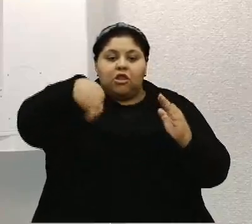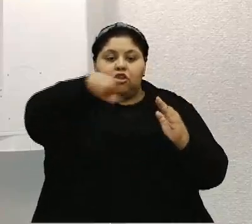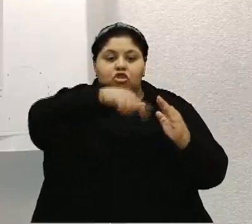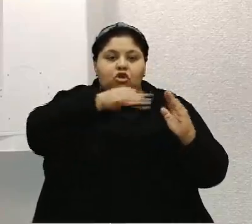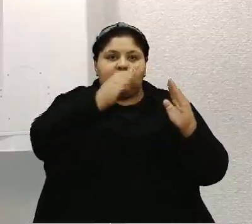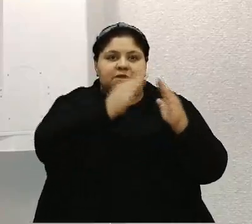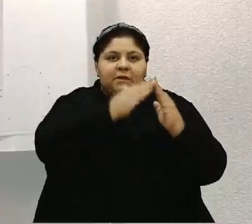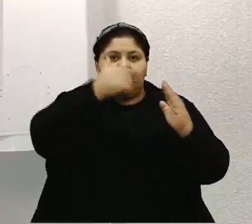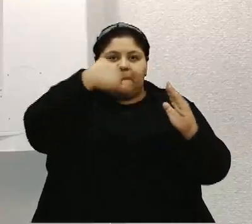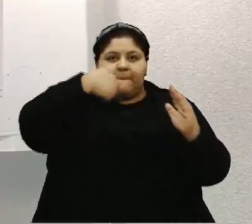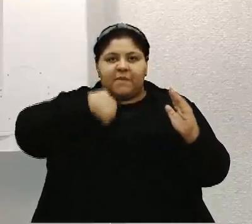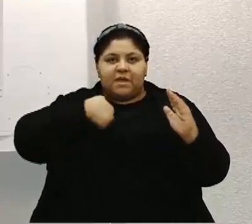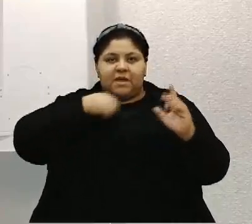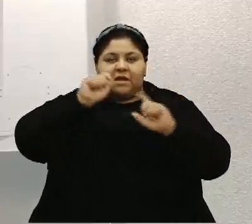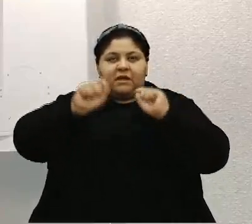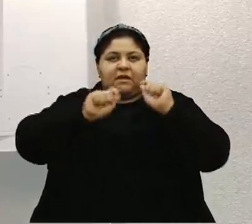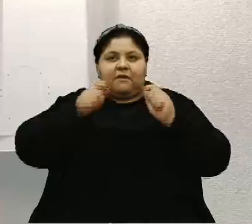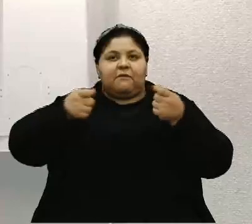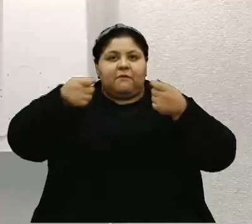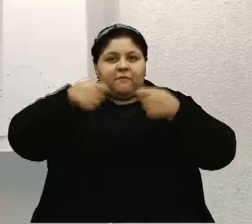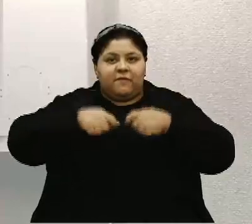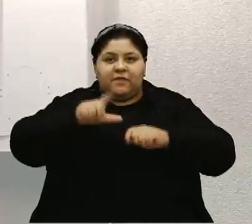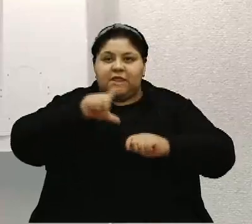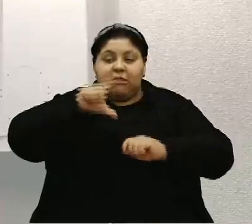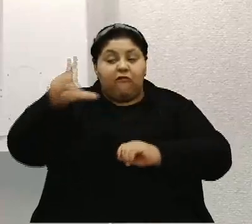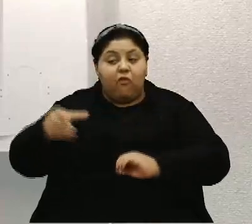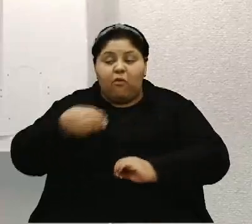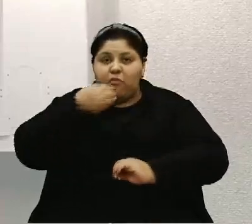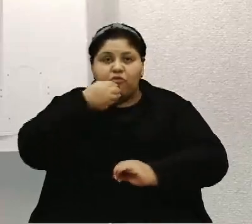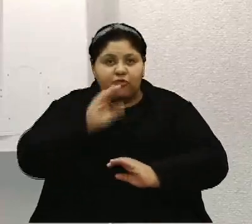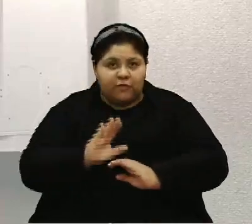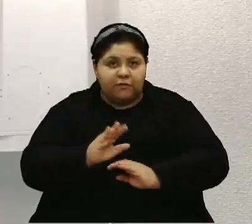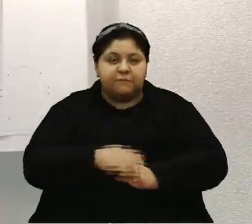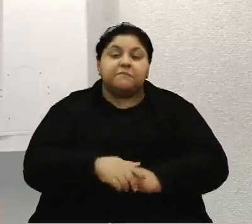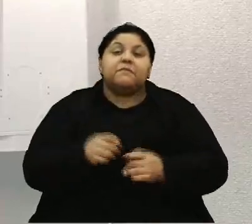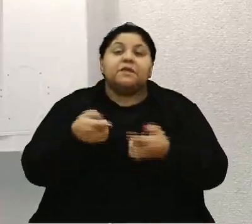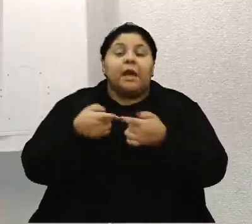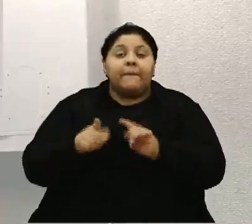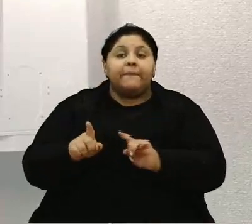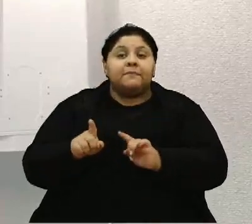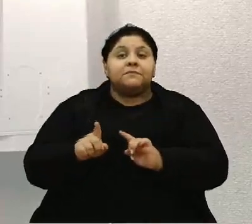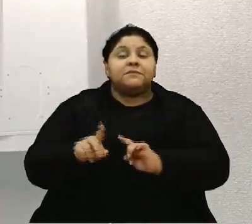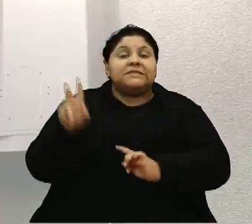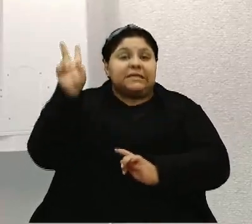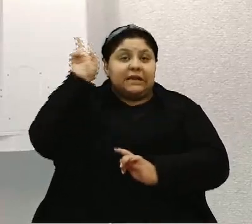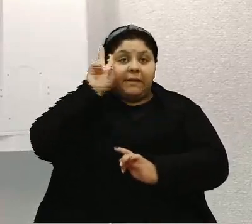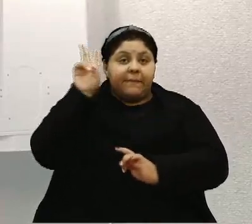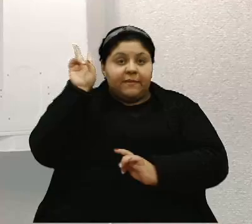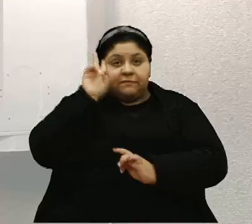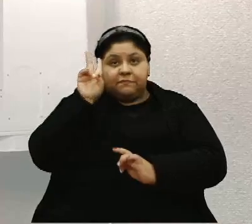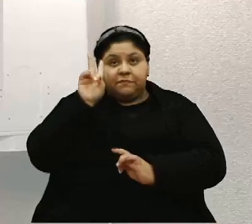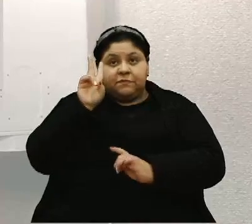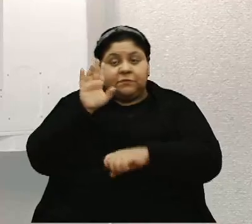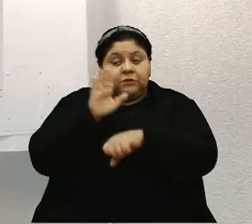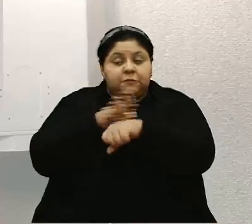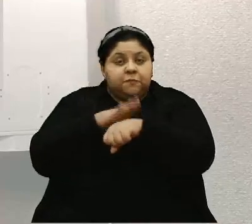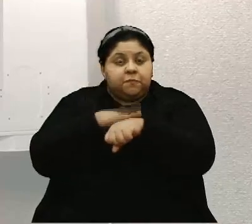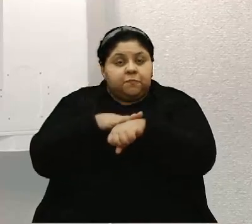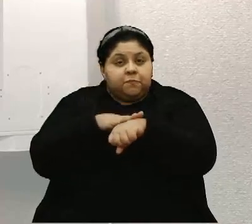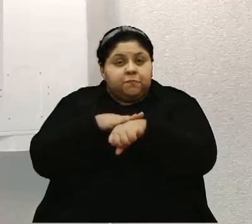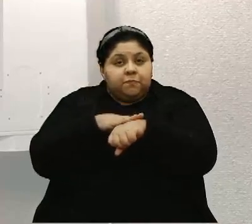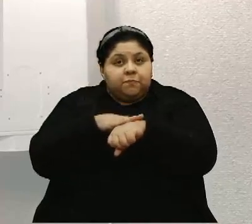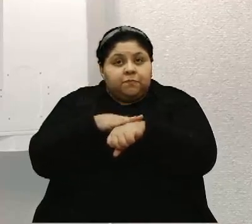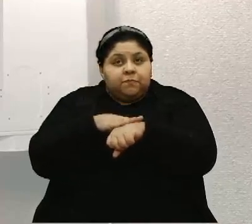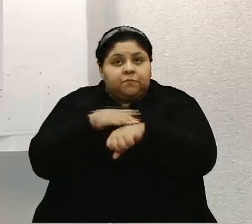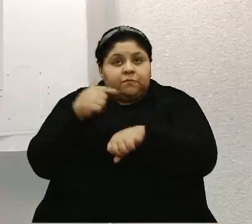minha casa, para quem precisa, para quem não teve oportunidade. Mas eu queria lembrar, nesse momento aqui, da